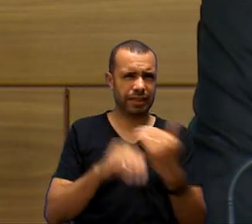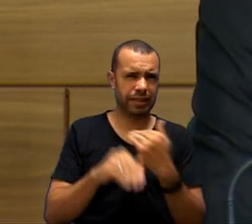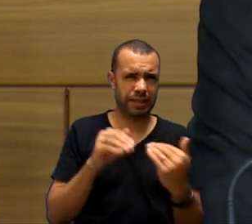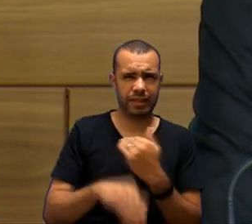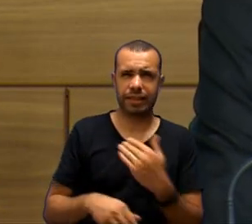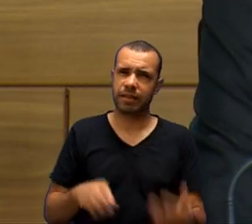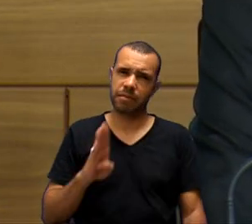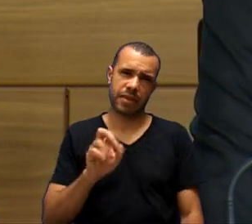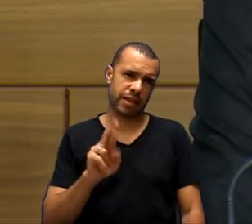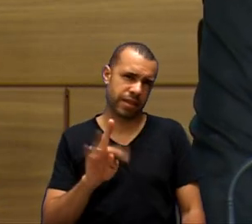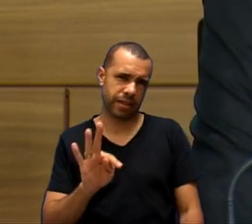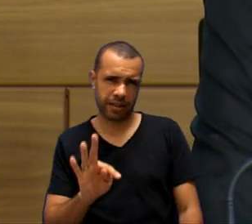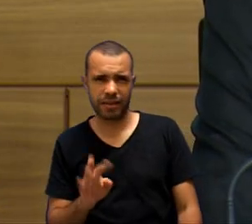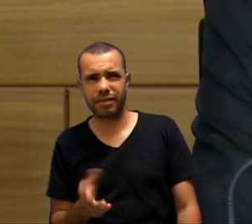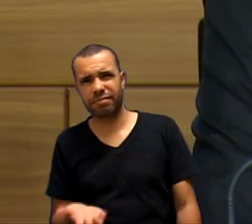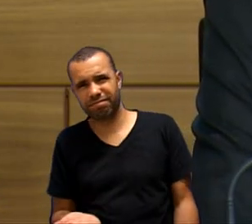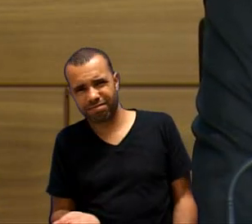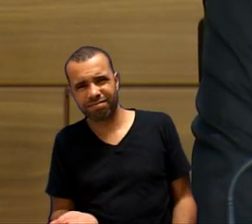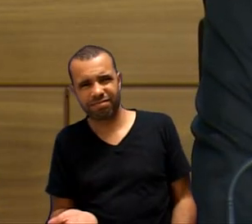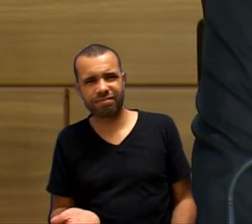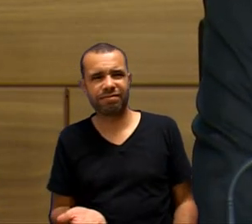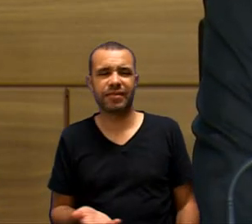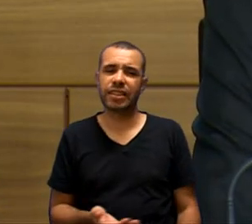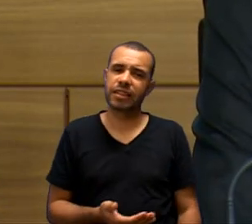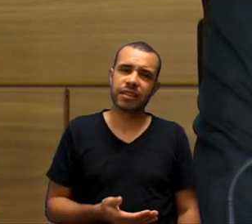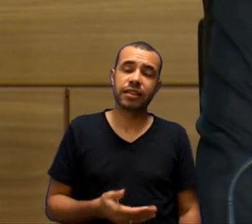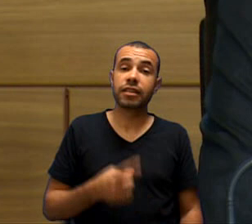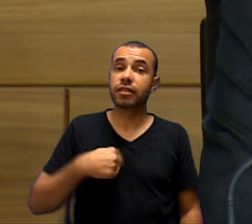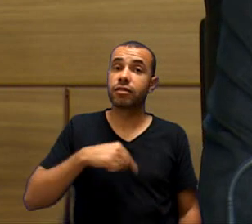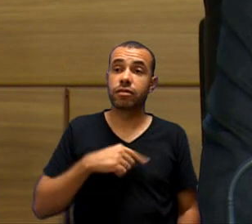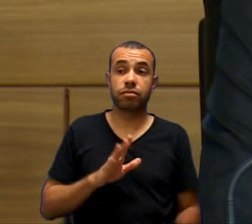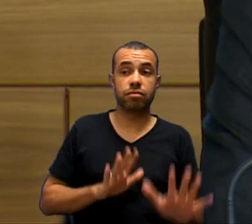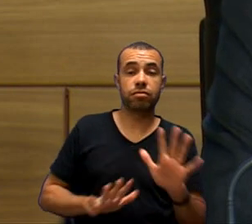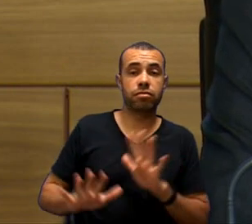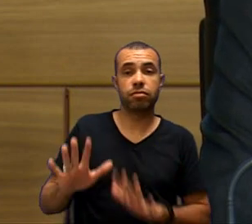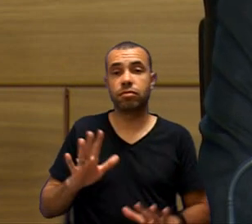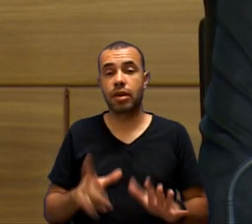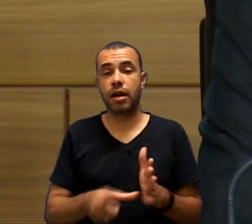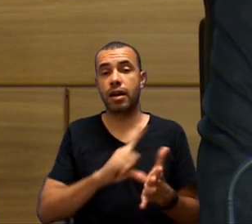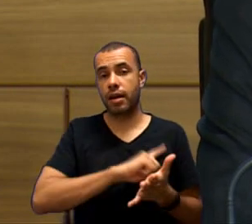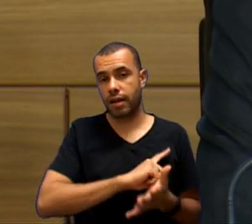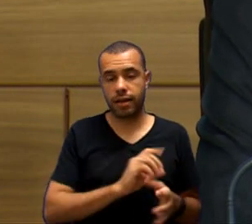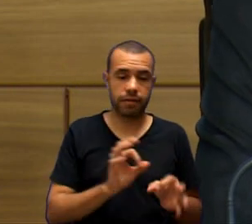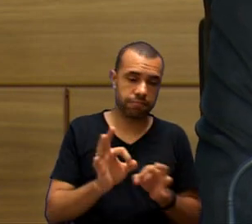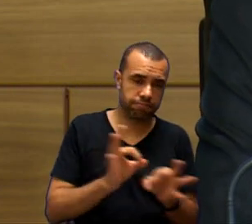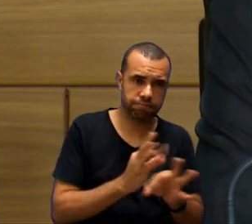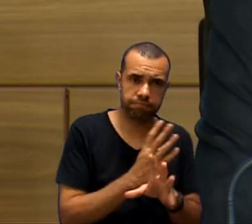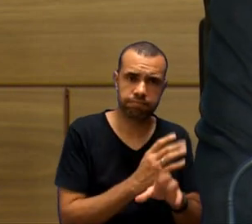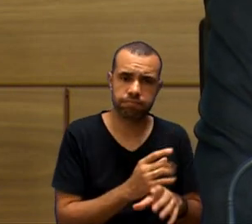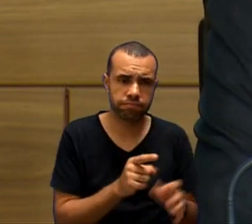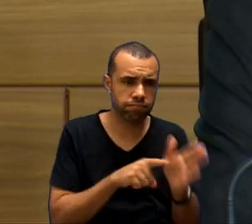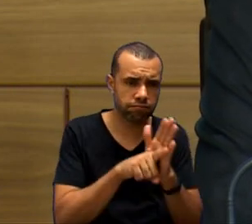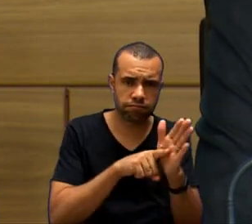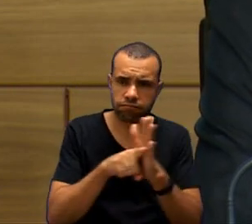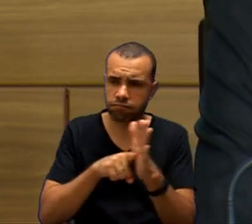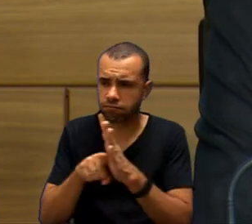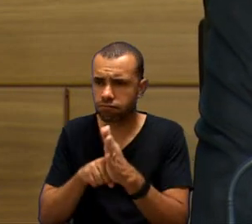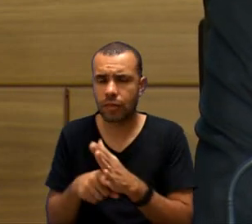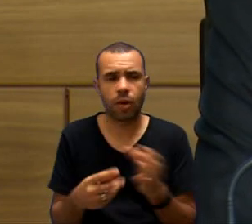BRT. Então, nós tivemos a cautela de fazer o levantamento, todos esses levantamentos, através da